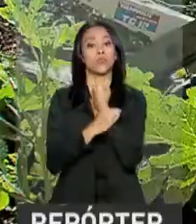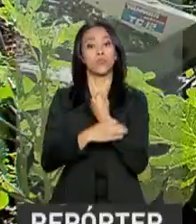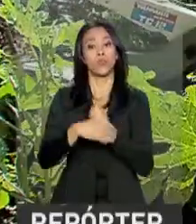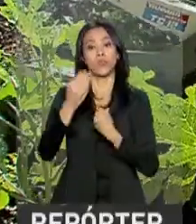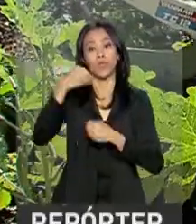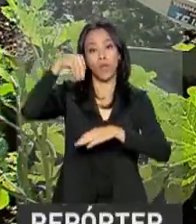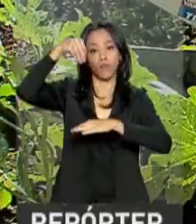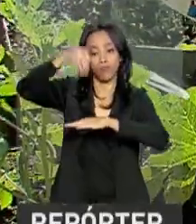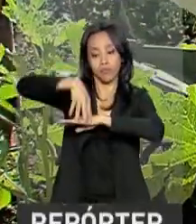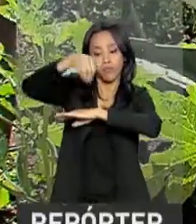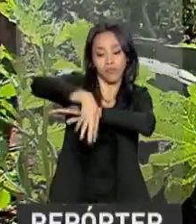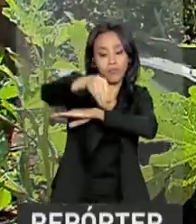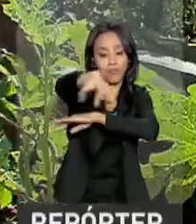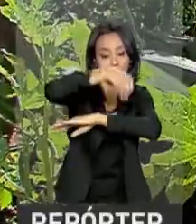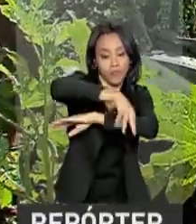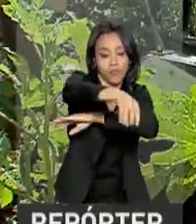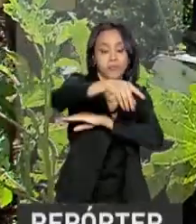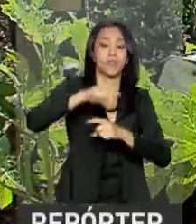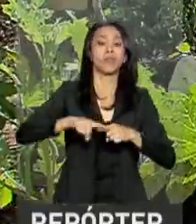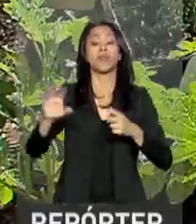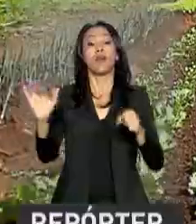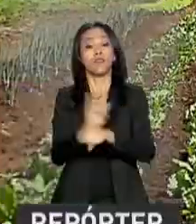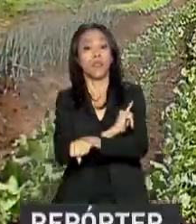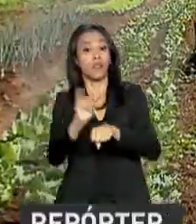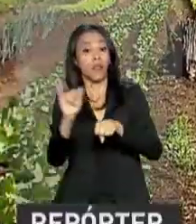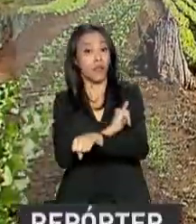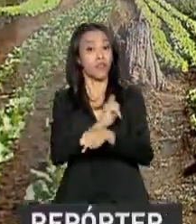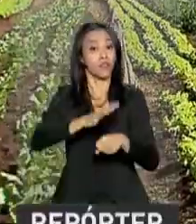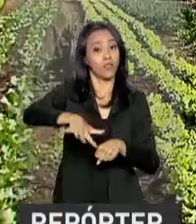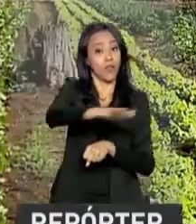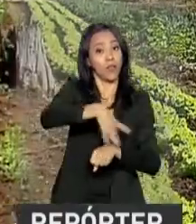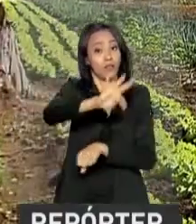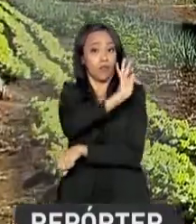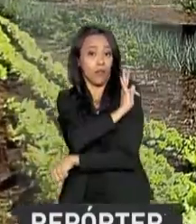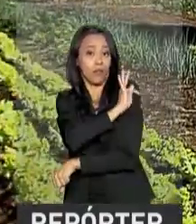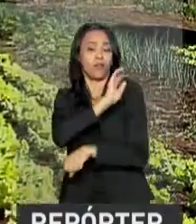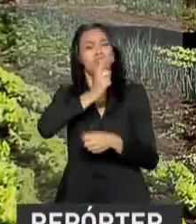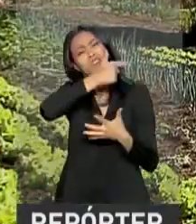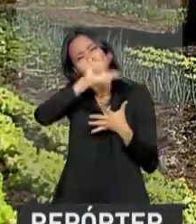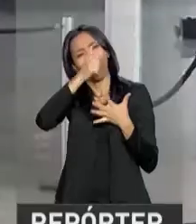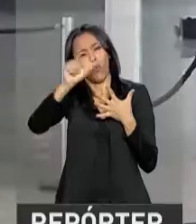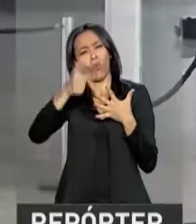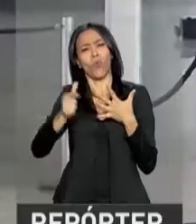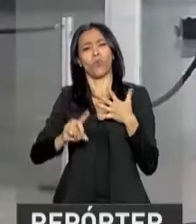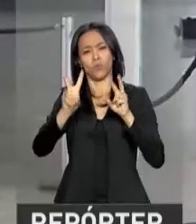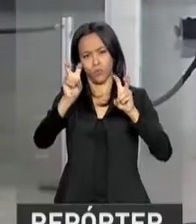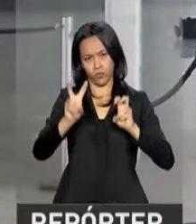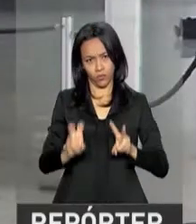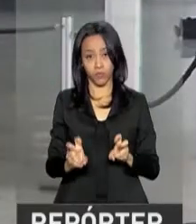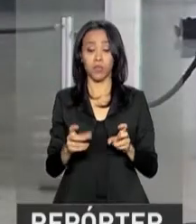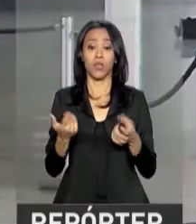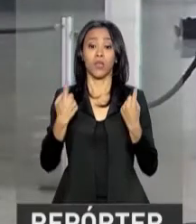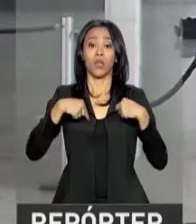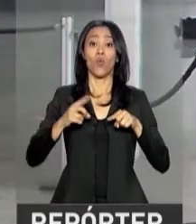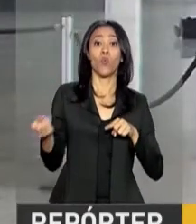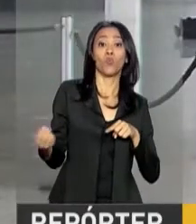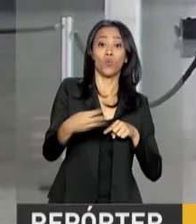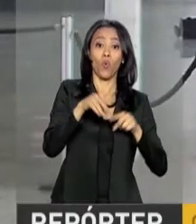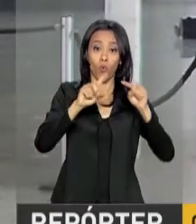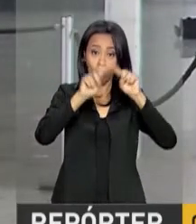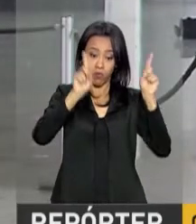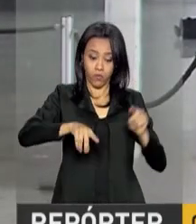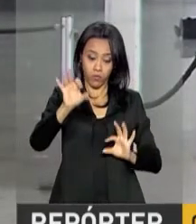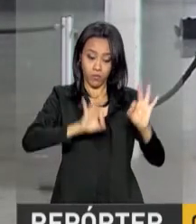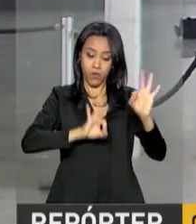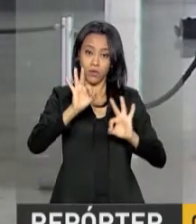ações para o semiárido assistência técnica e extensão rural entre outros com o novo plano presidente michel temer